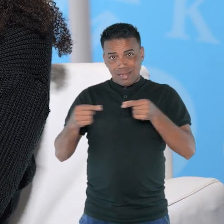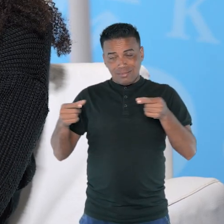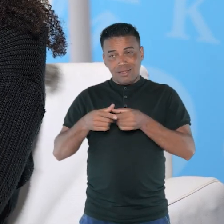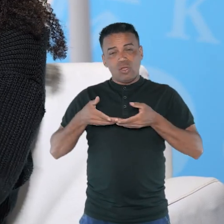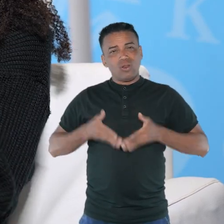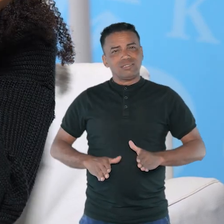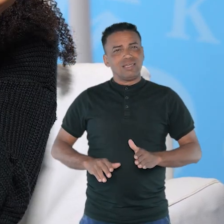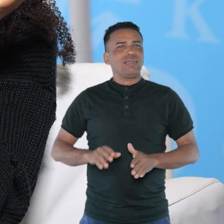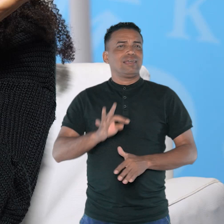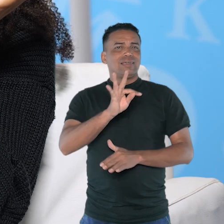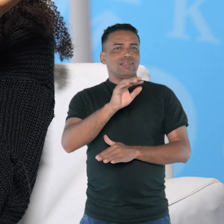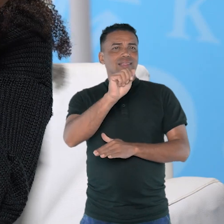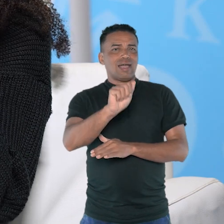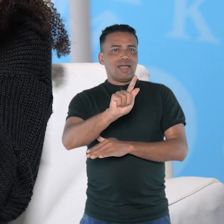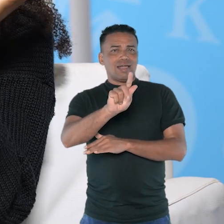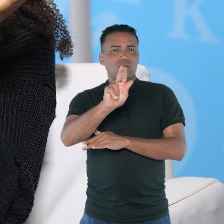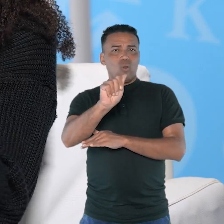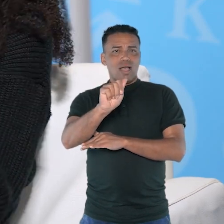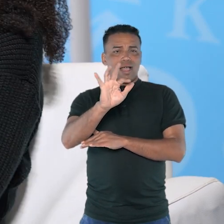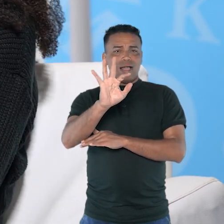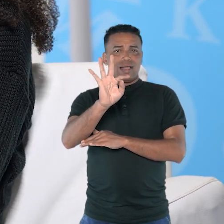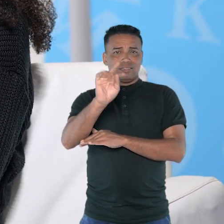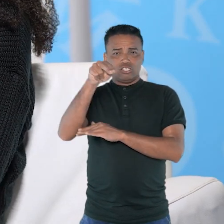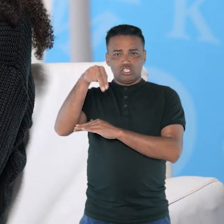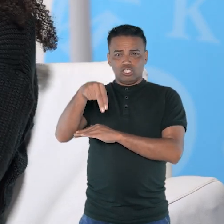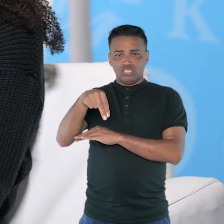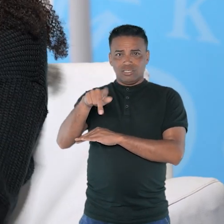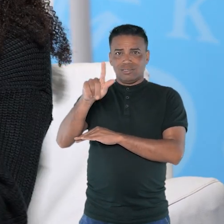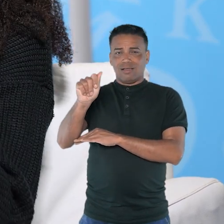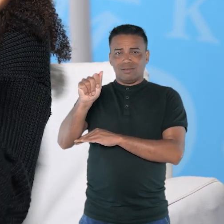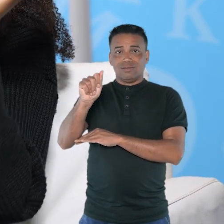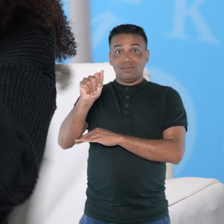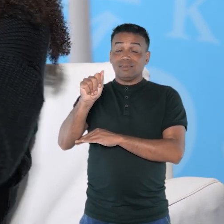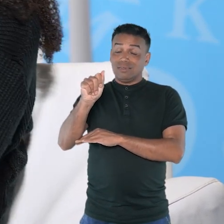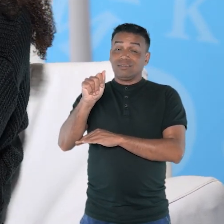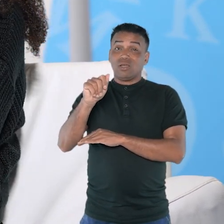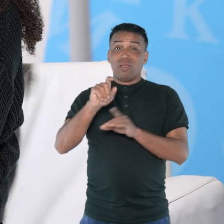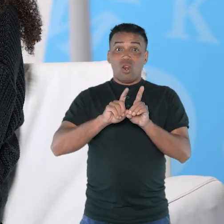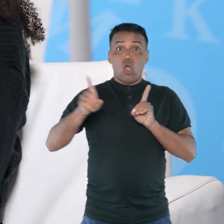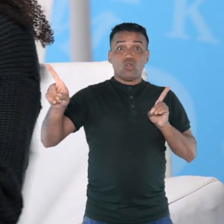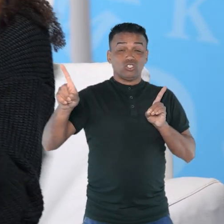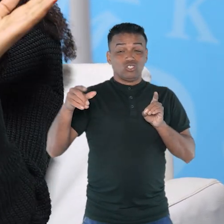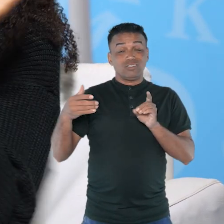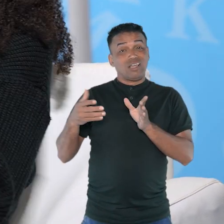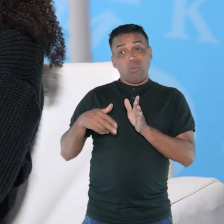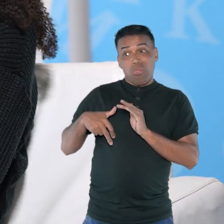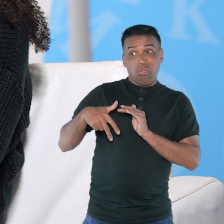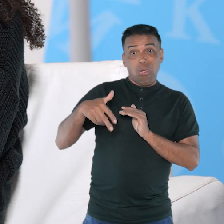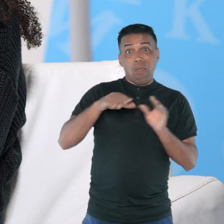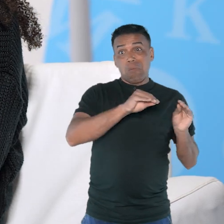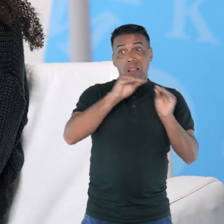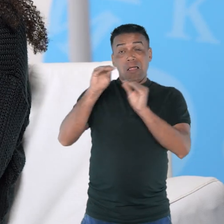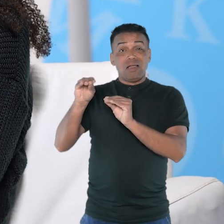em Taguatinga, que é uma cidade satélite, um pouco distante do plano piloto, que é onde é a UNB. Então, só o deslocamento até chegar lá, eu já via toda a